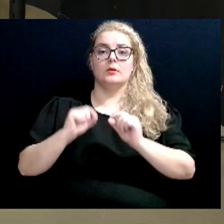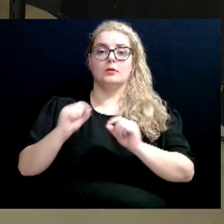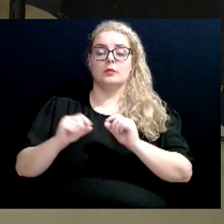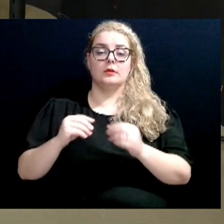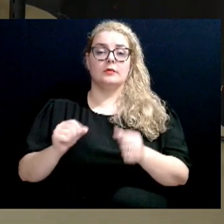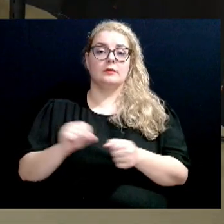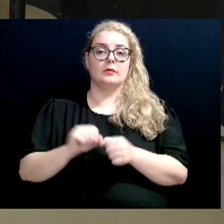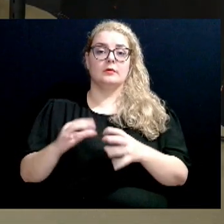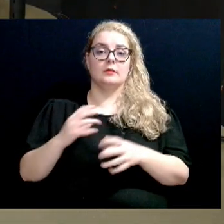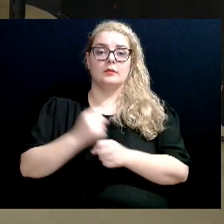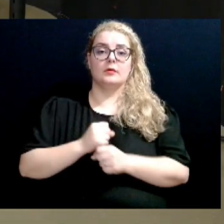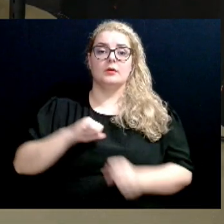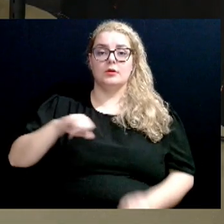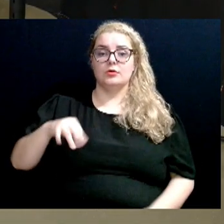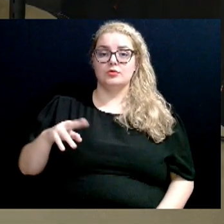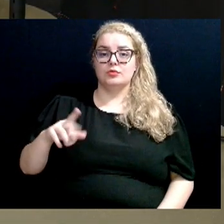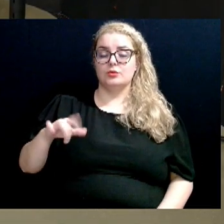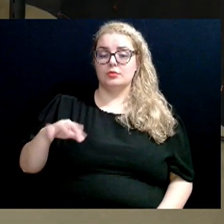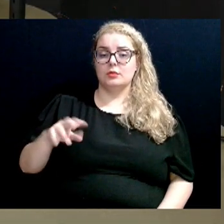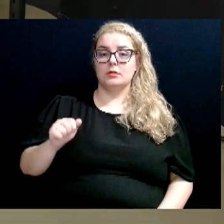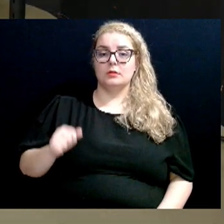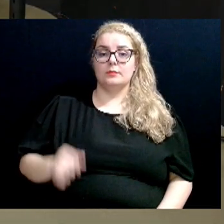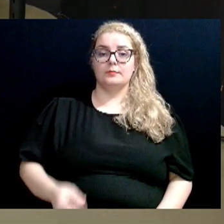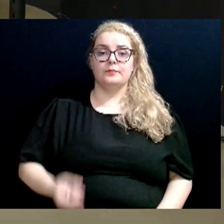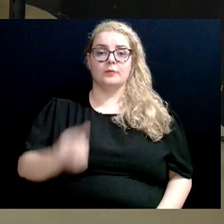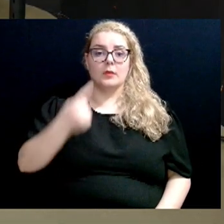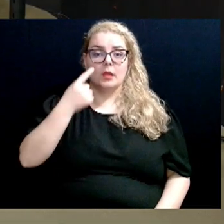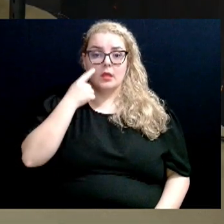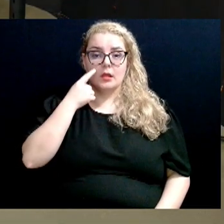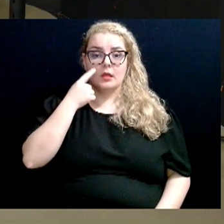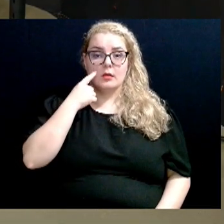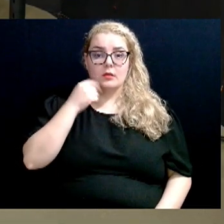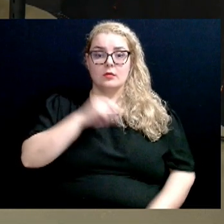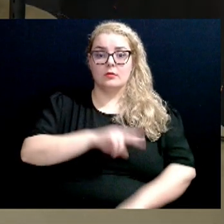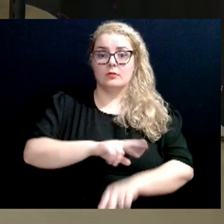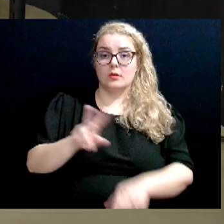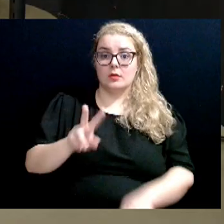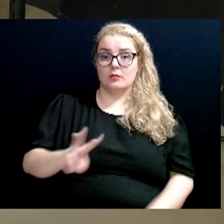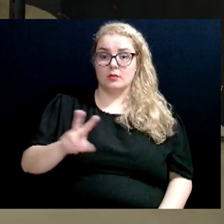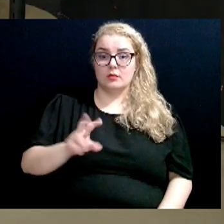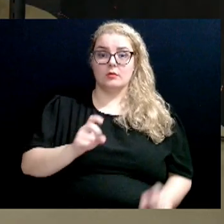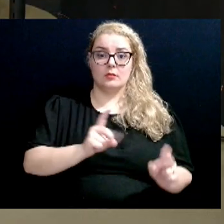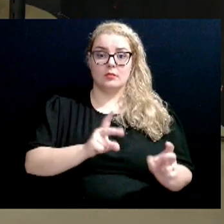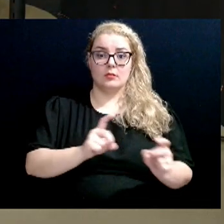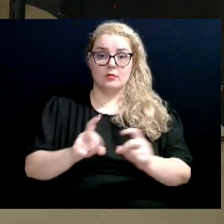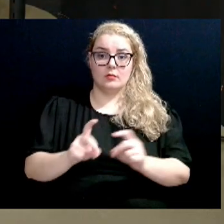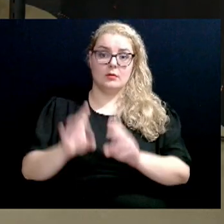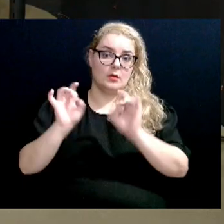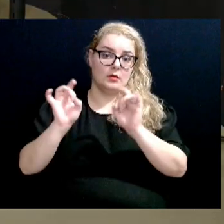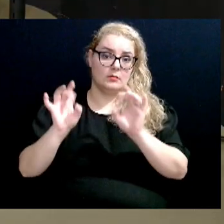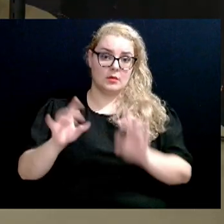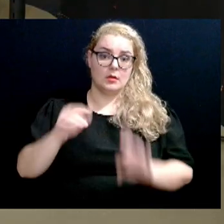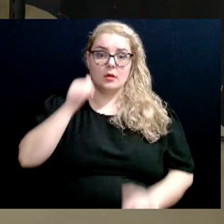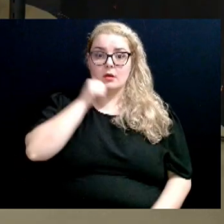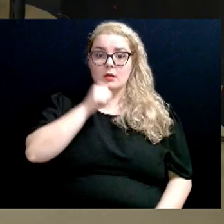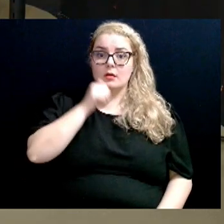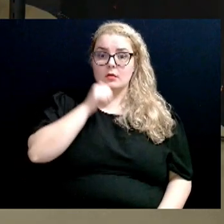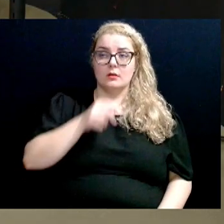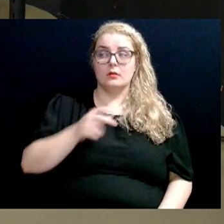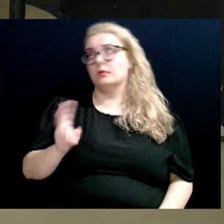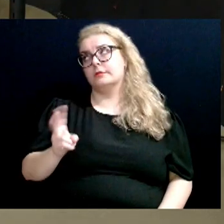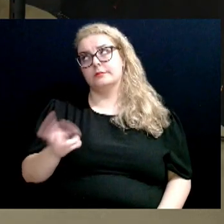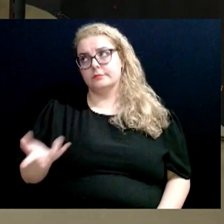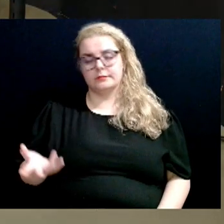Juliana Carvalho do Cambuí, doutora, olha só, eu vejo muitas vitaminas sendo vendidas, especialmente para mulheres. Ai, sempre, né? Existe realmente